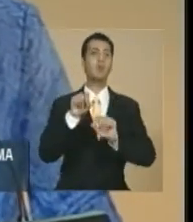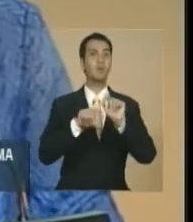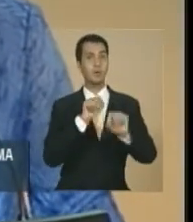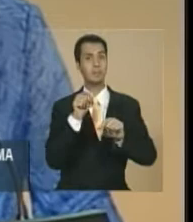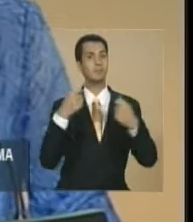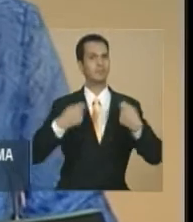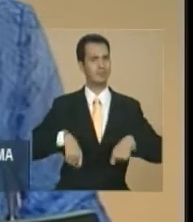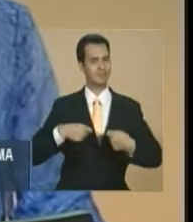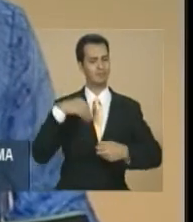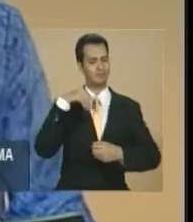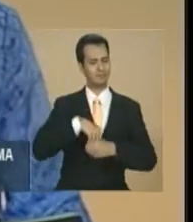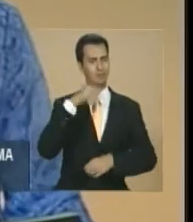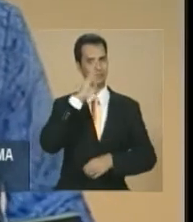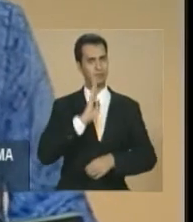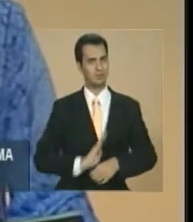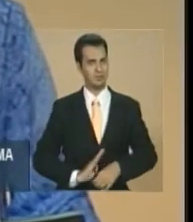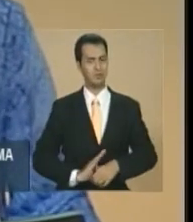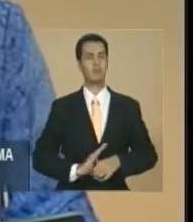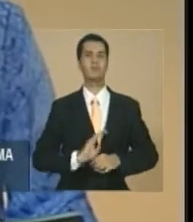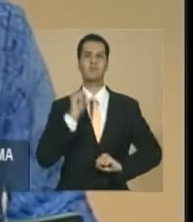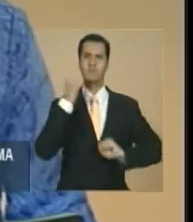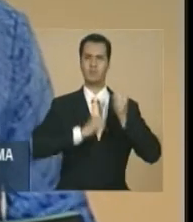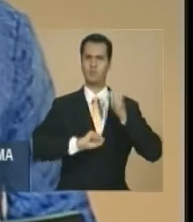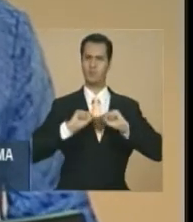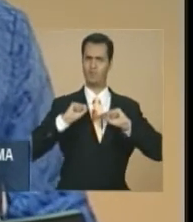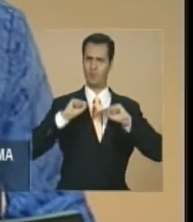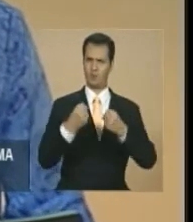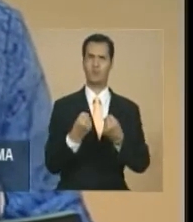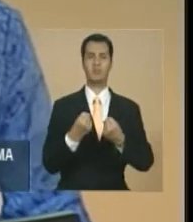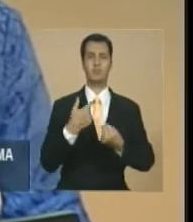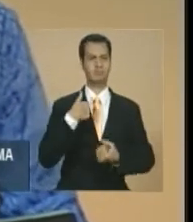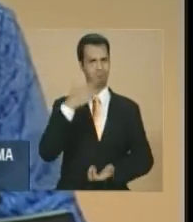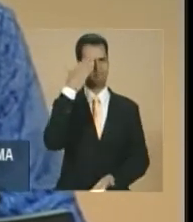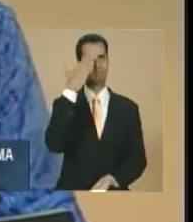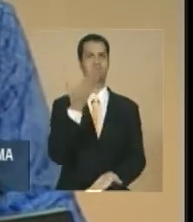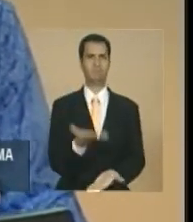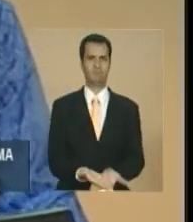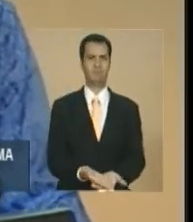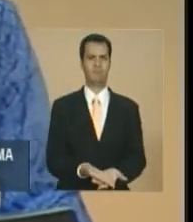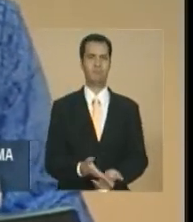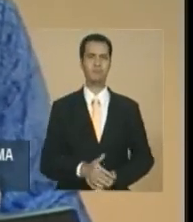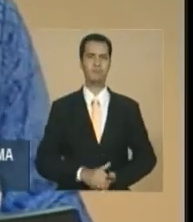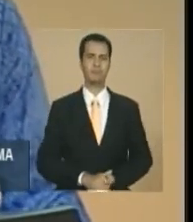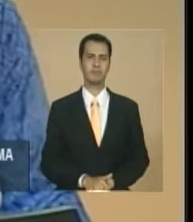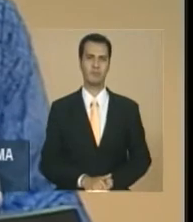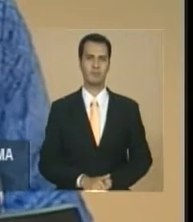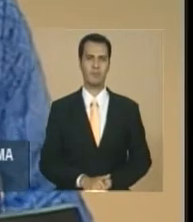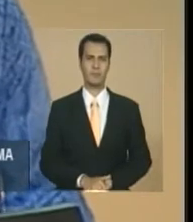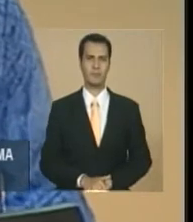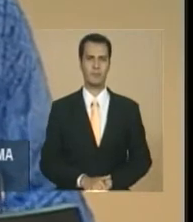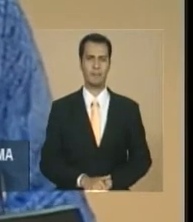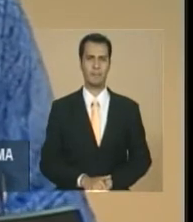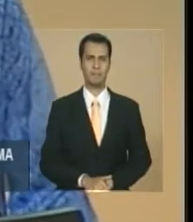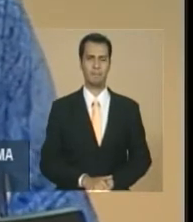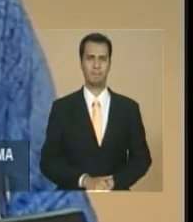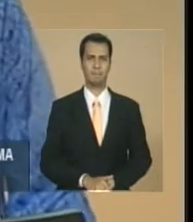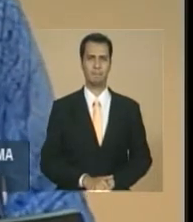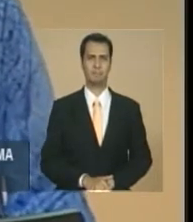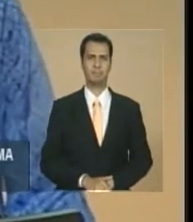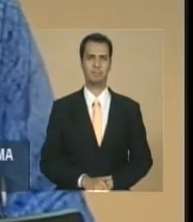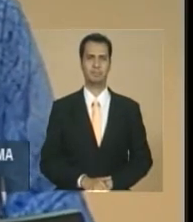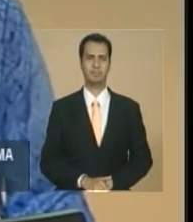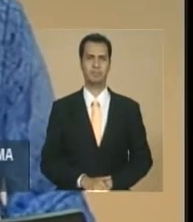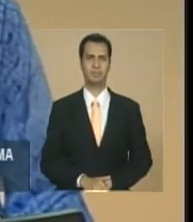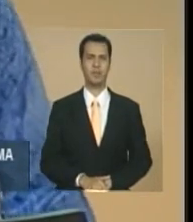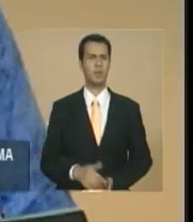uma indústria forte. Eu tenho absoluta consciência disso. Não sou daquelas pessoas